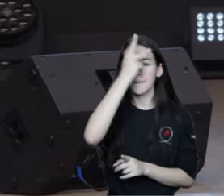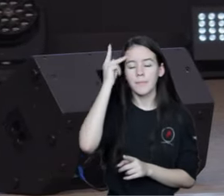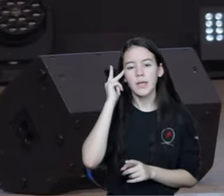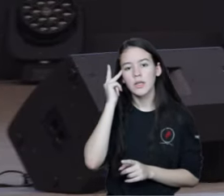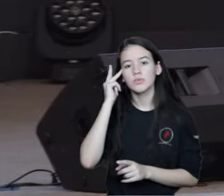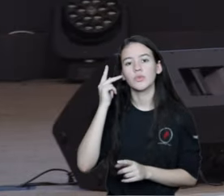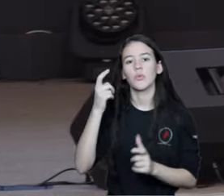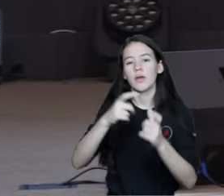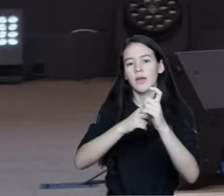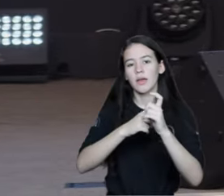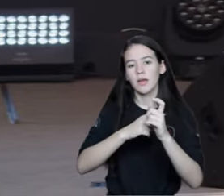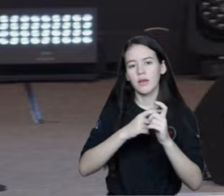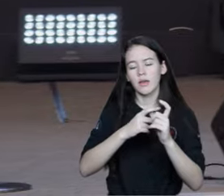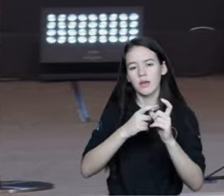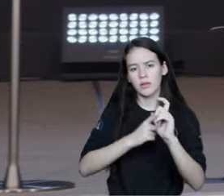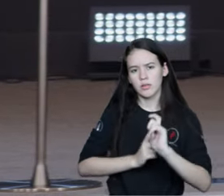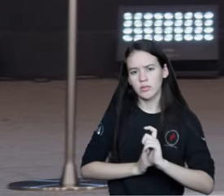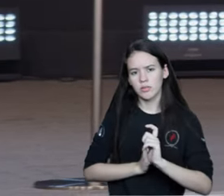incompassivo